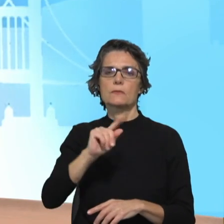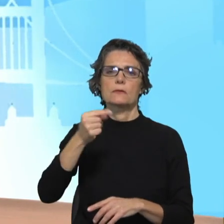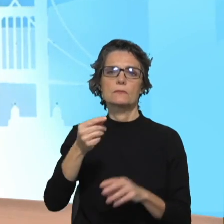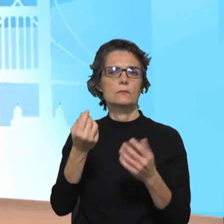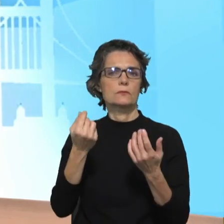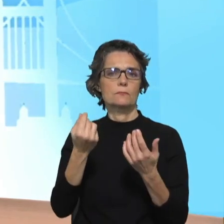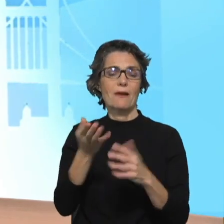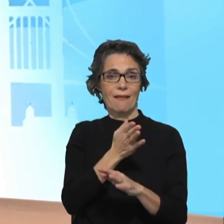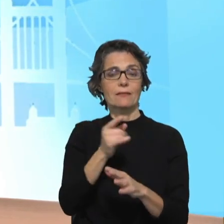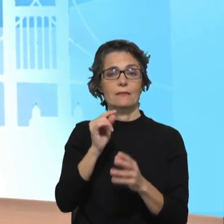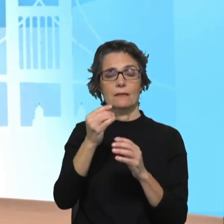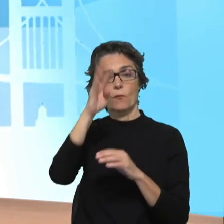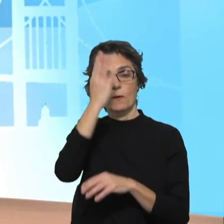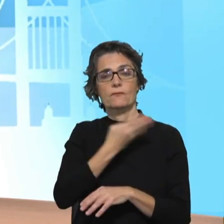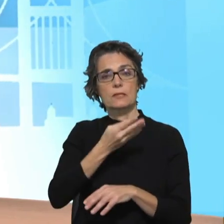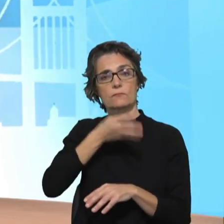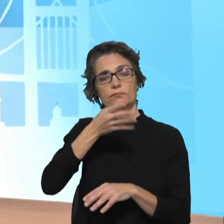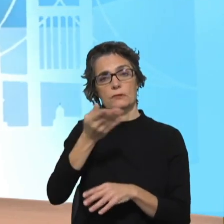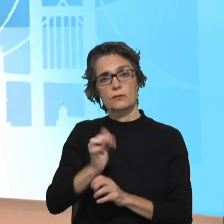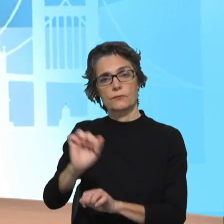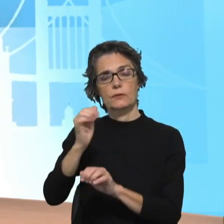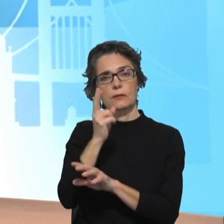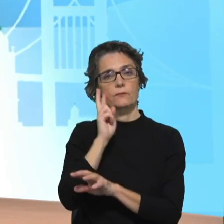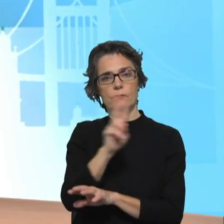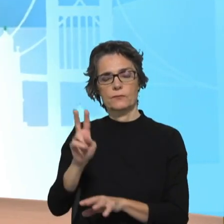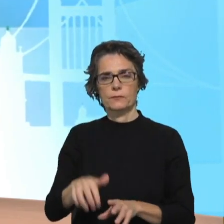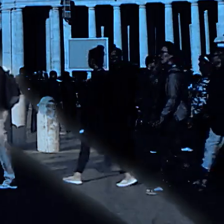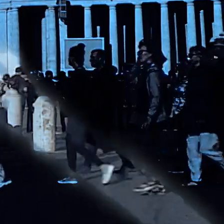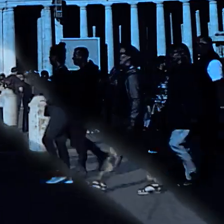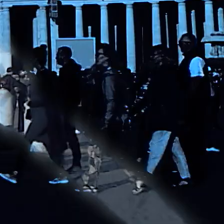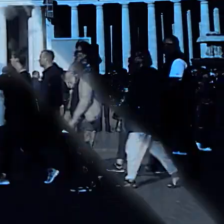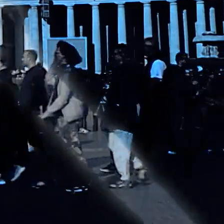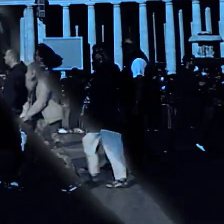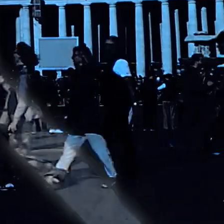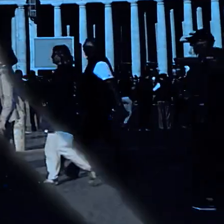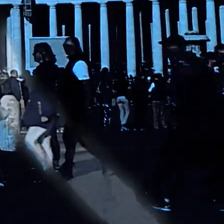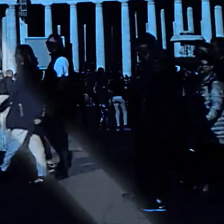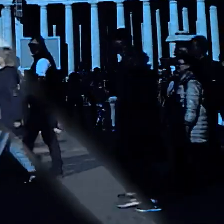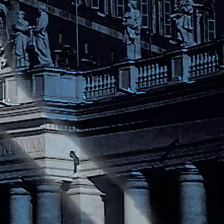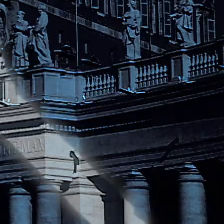do Papa, as que foram comunicadas nesta quadra natalícia.